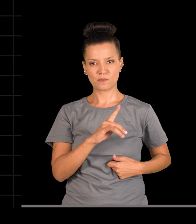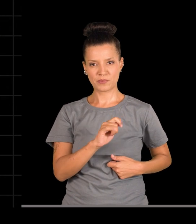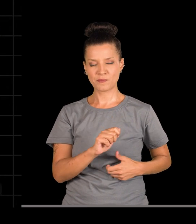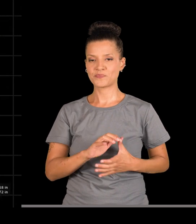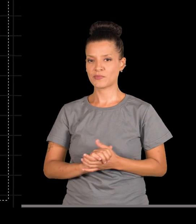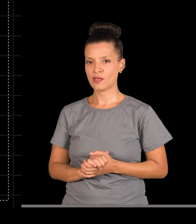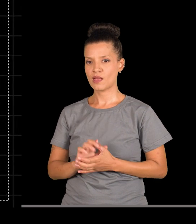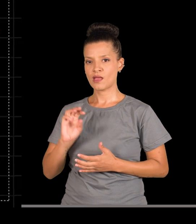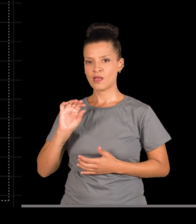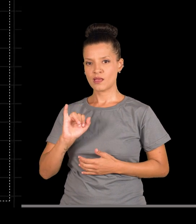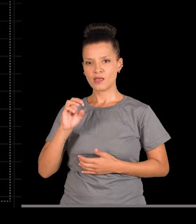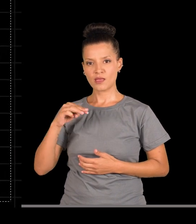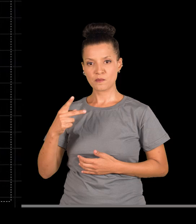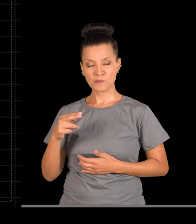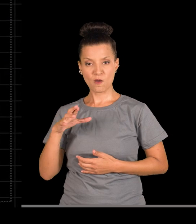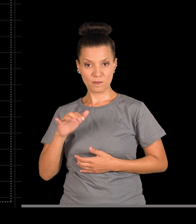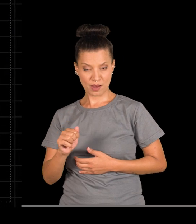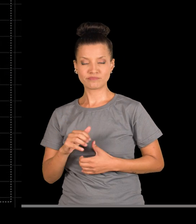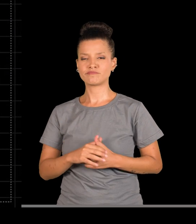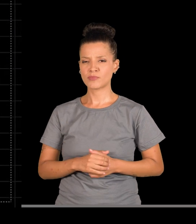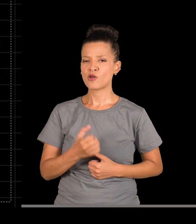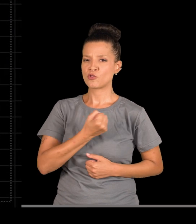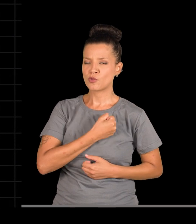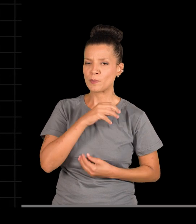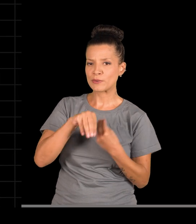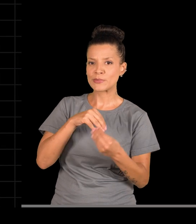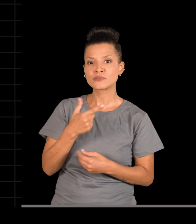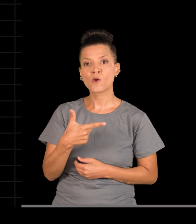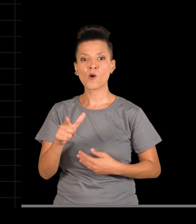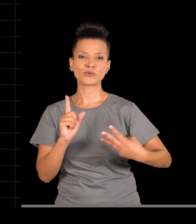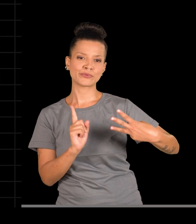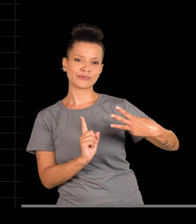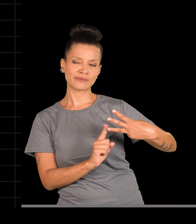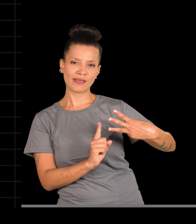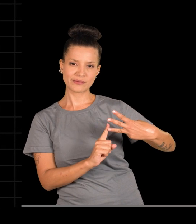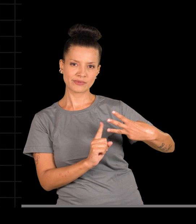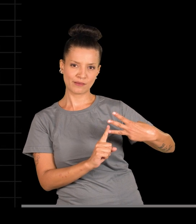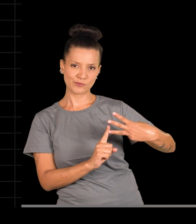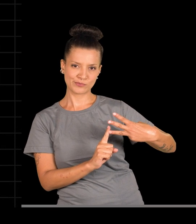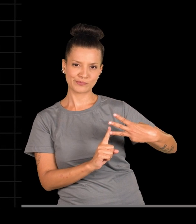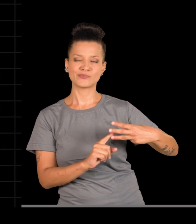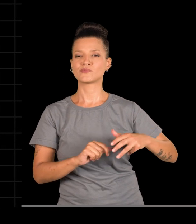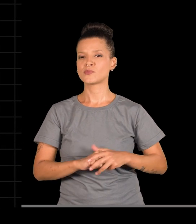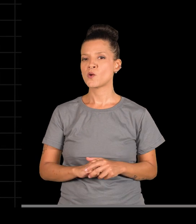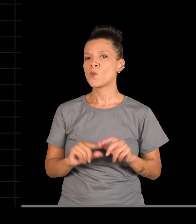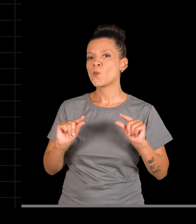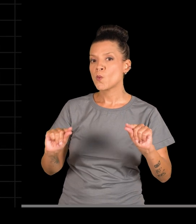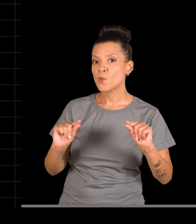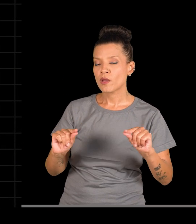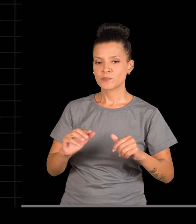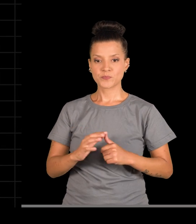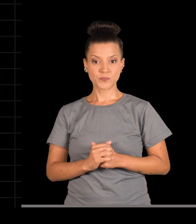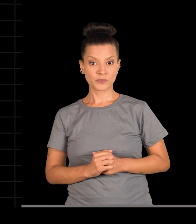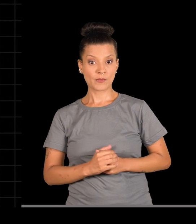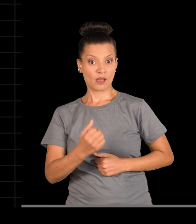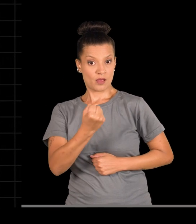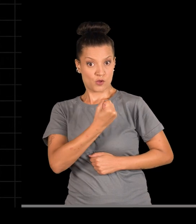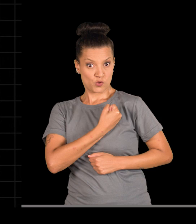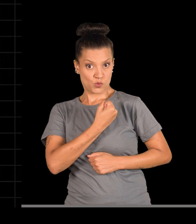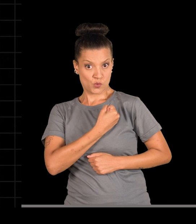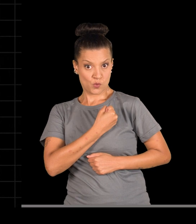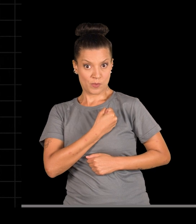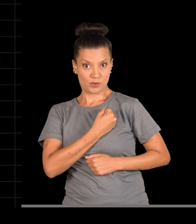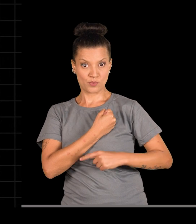de número misto. Vamos ver agora ali o outro caso, né? O caso terceiro ali, ó, que fala o quê? Que fala que aquele numerador